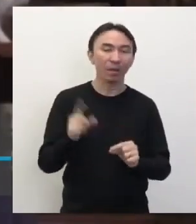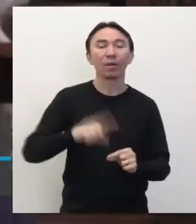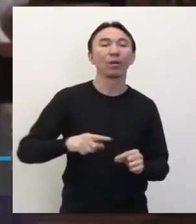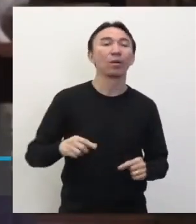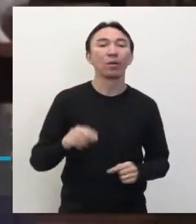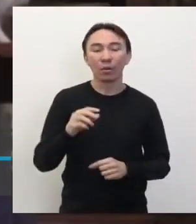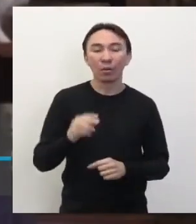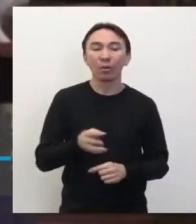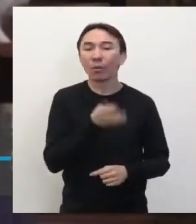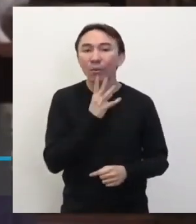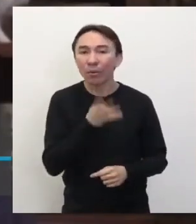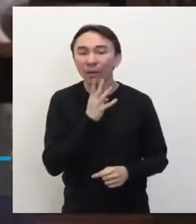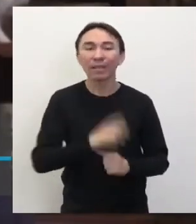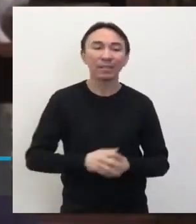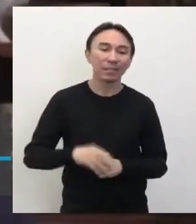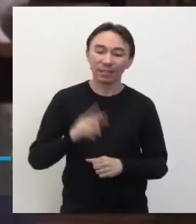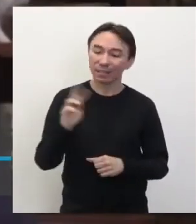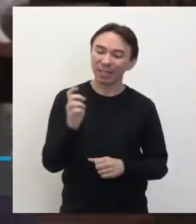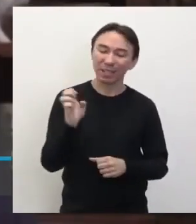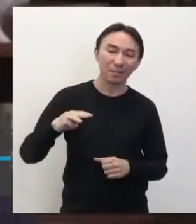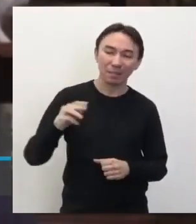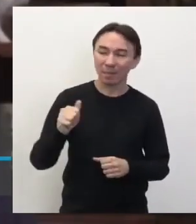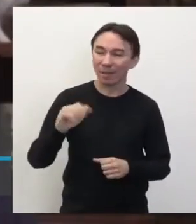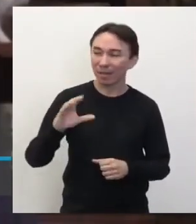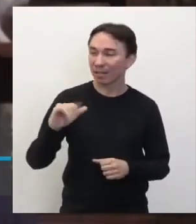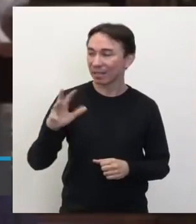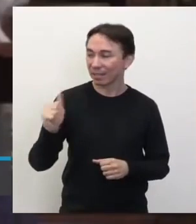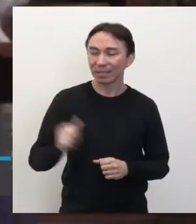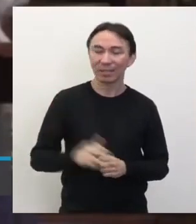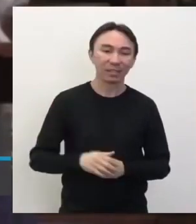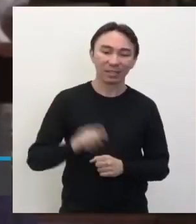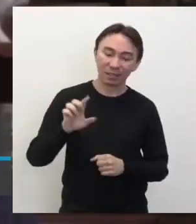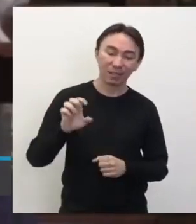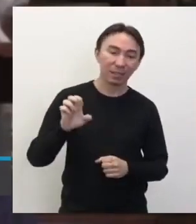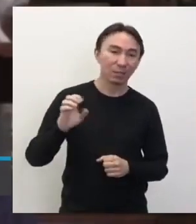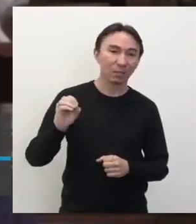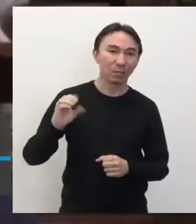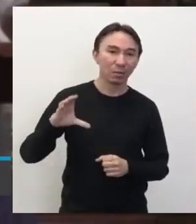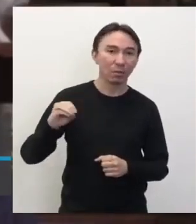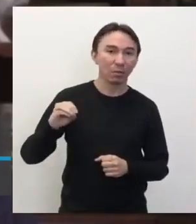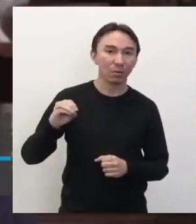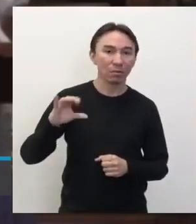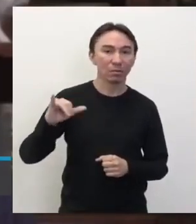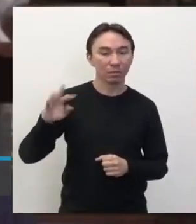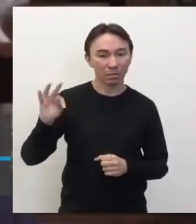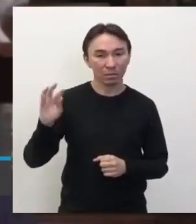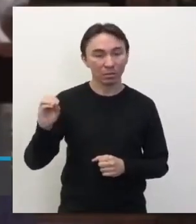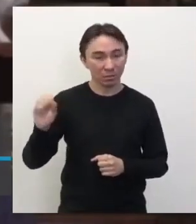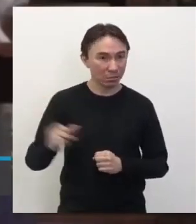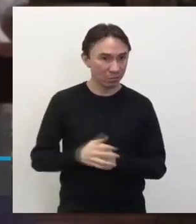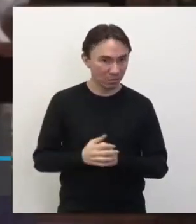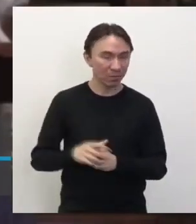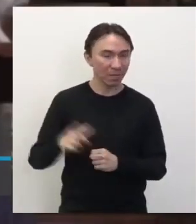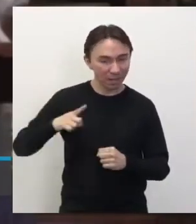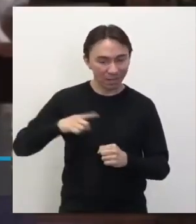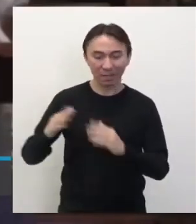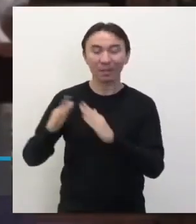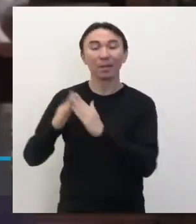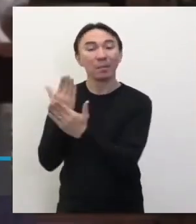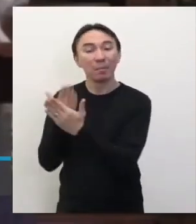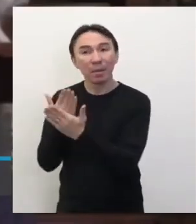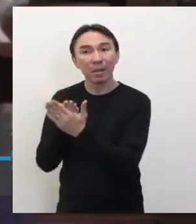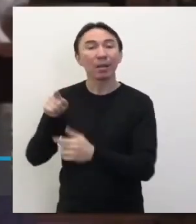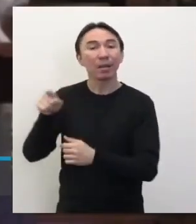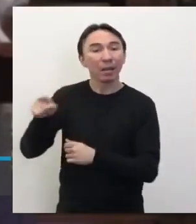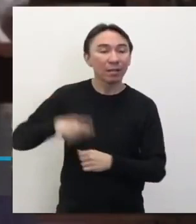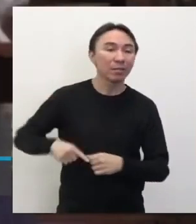hemácias, os leucócitos, ele é da PEI, Benedito Sampaio de Campinas. Que mais? Ó, a